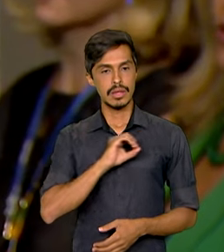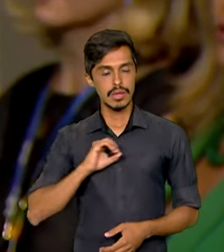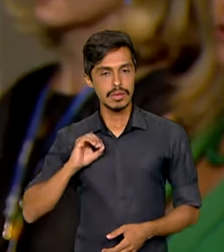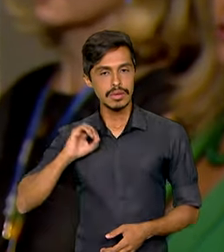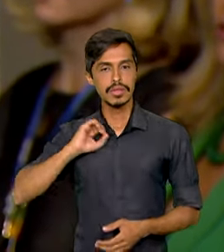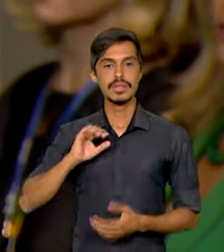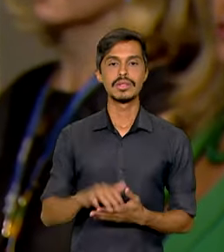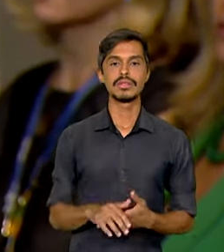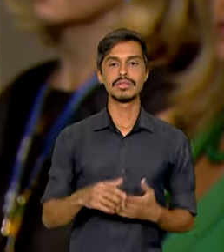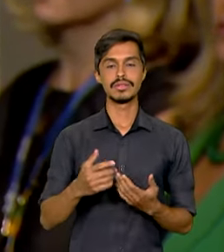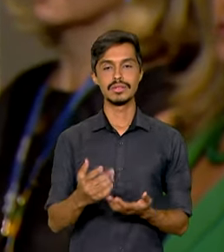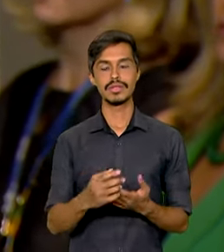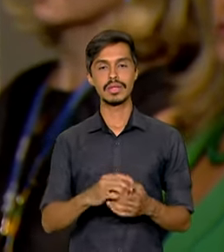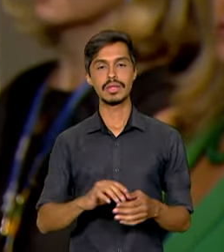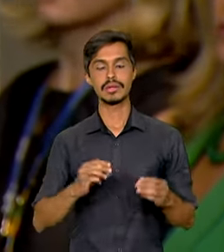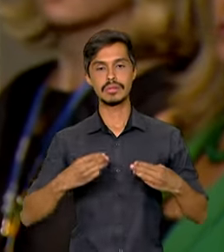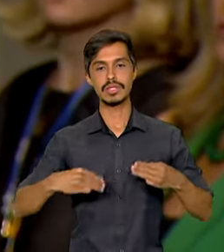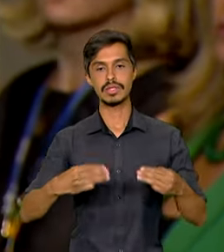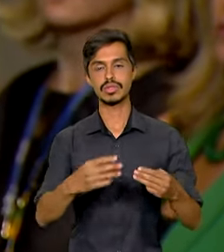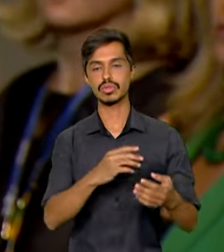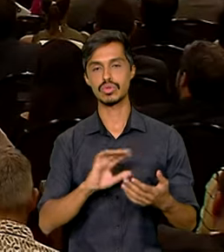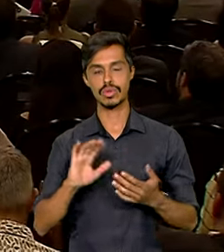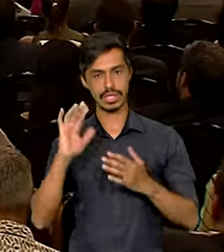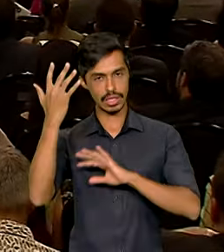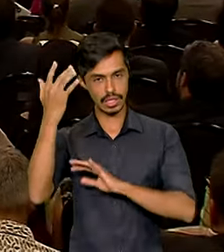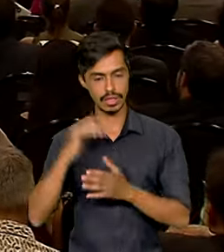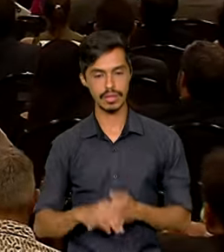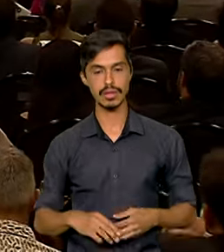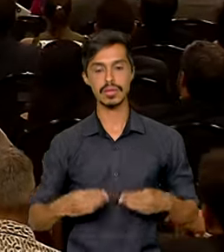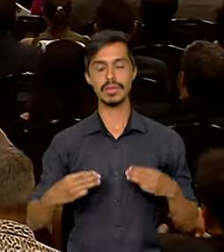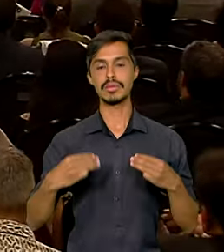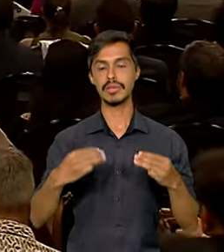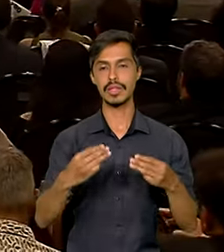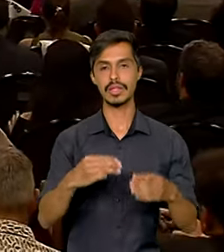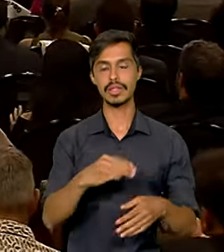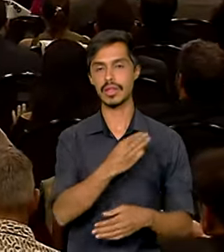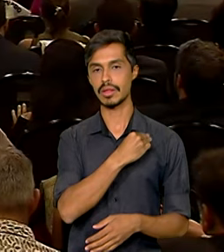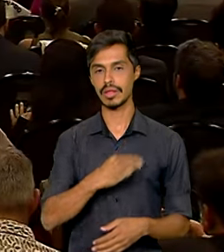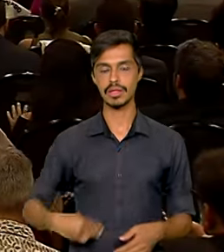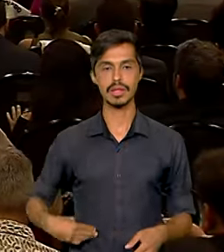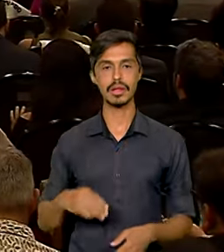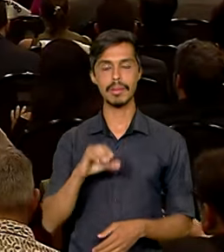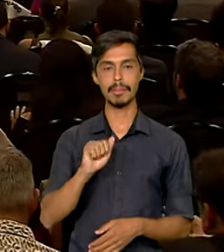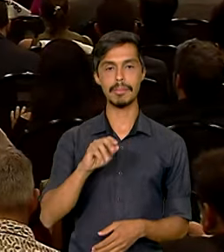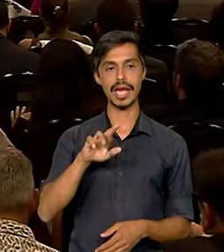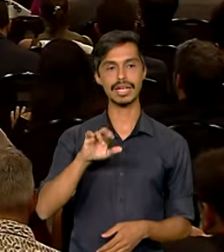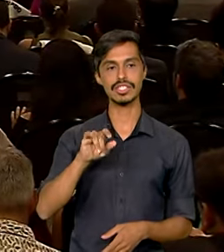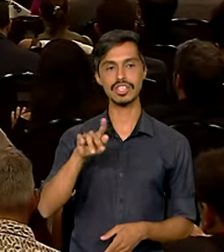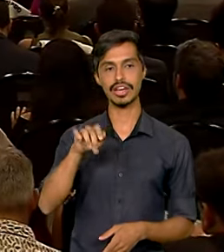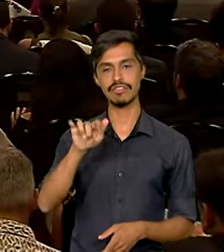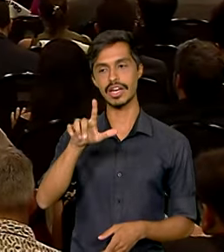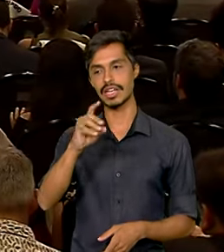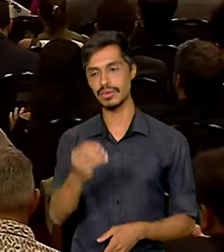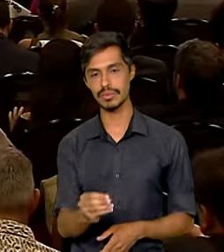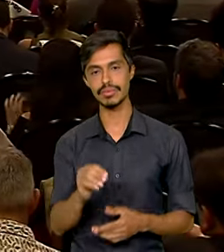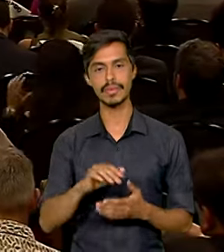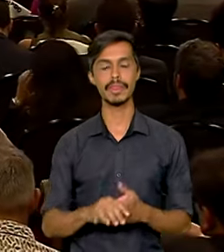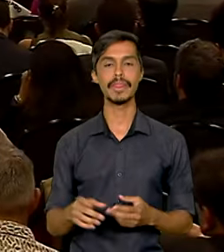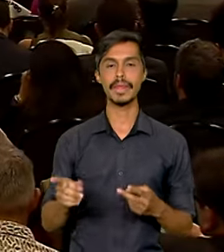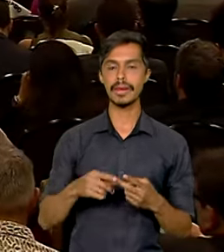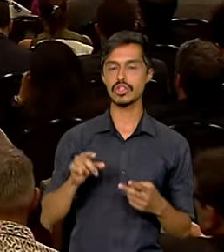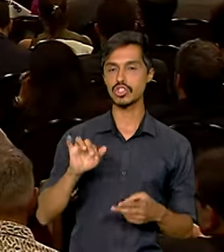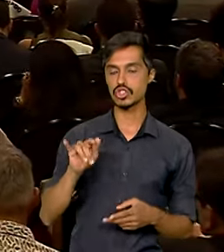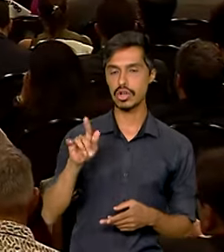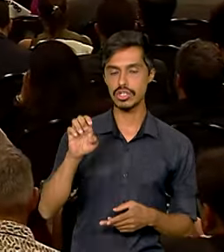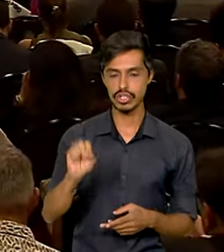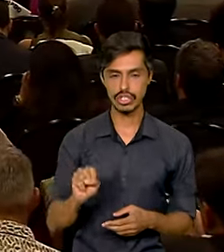Estado do Meio Ambiente e Mudança do Clima, Vinícius Marques de Carvalho, ministro da Controladoria Geral da União, Jorge